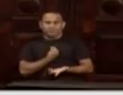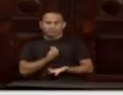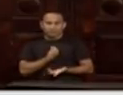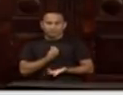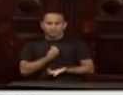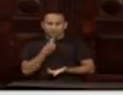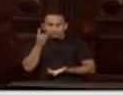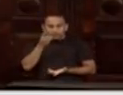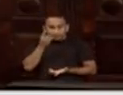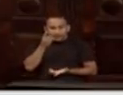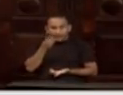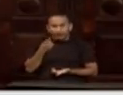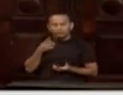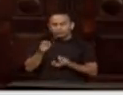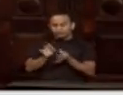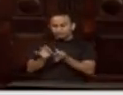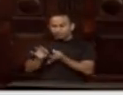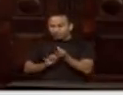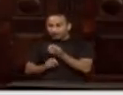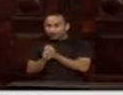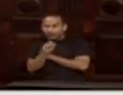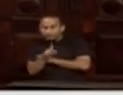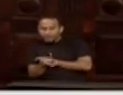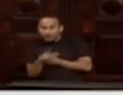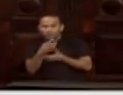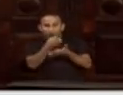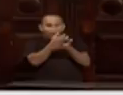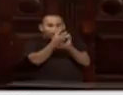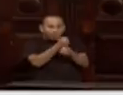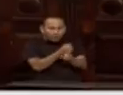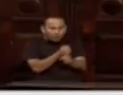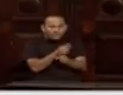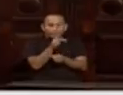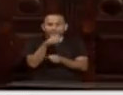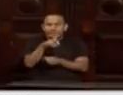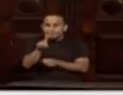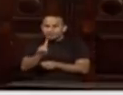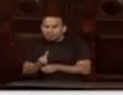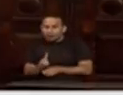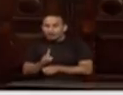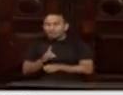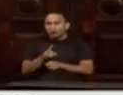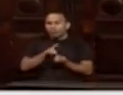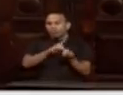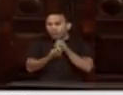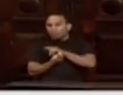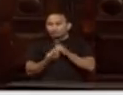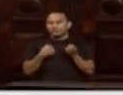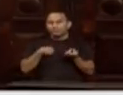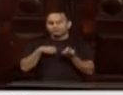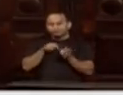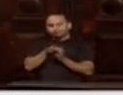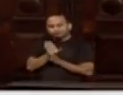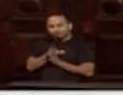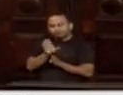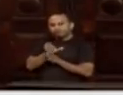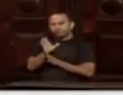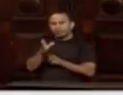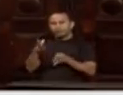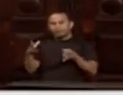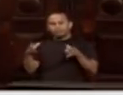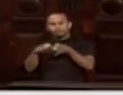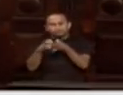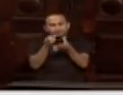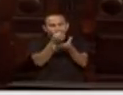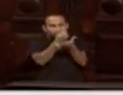libertar se comandou a aprovação das contas do pezão contra as orientações do próprio tribunal de conta contra o parecer do